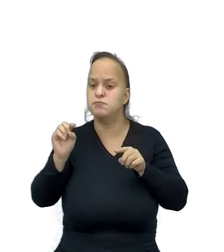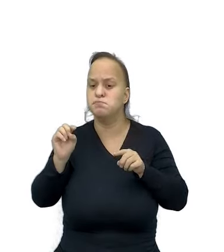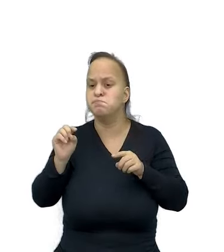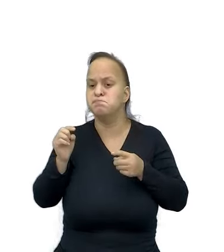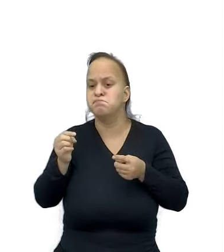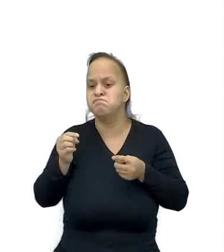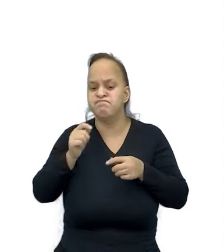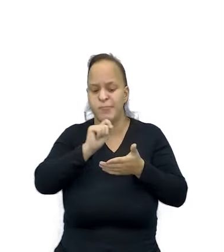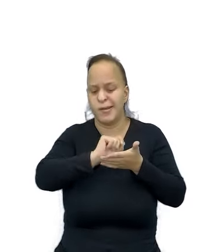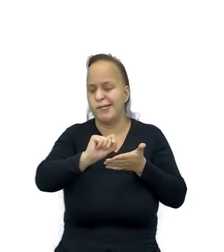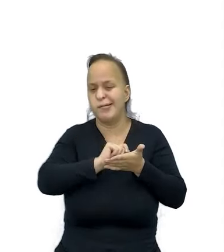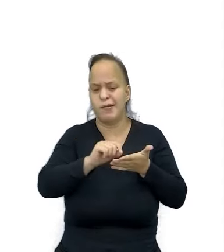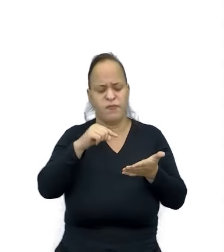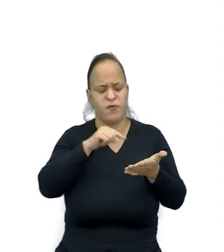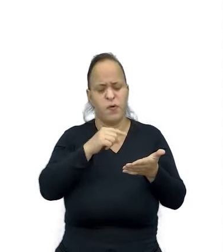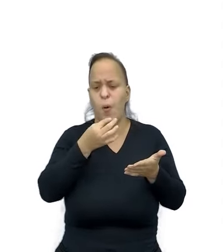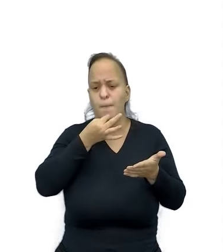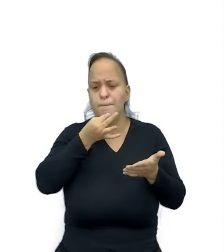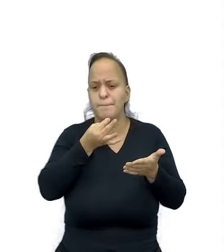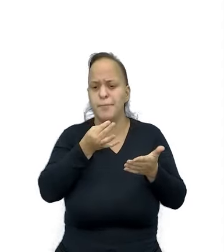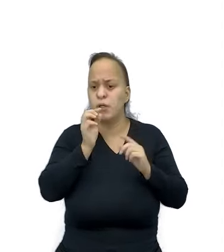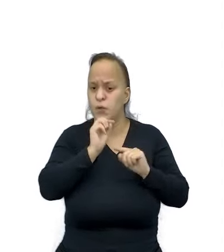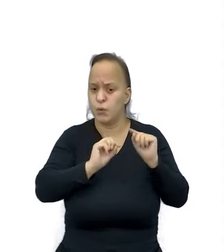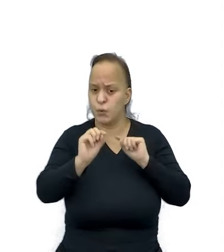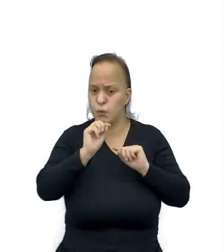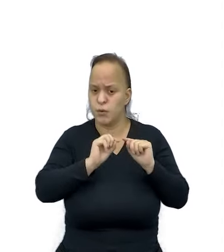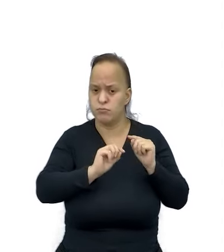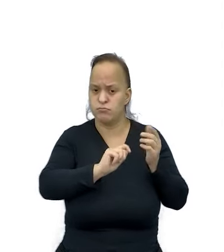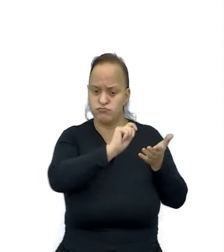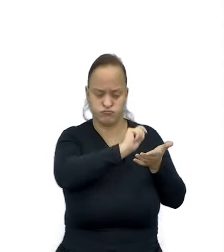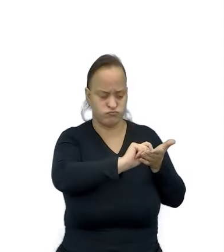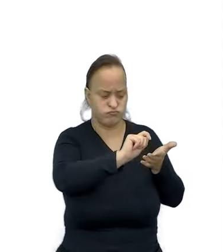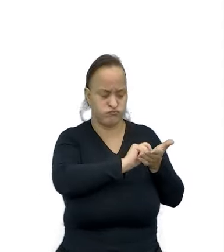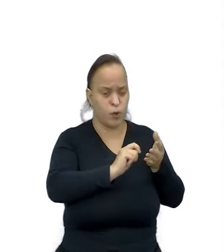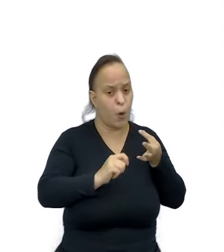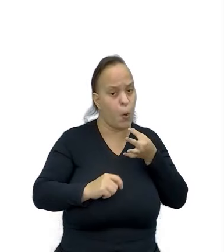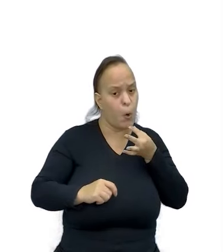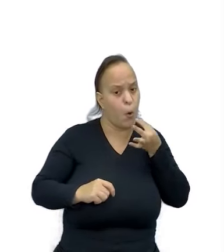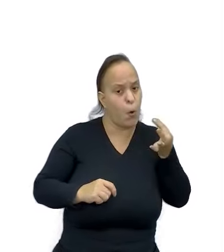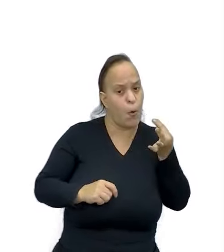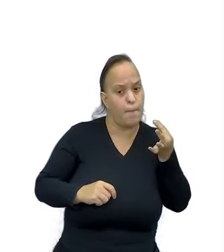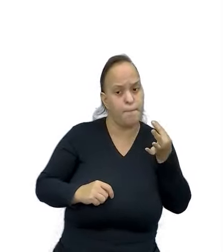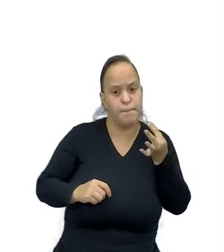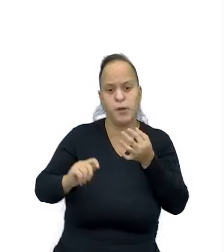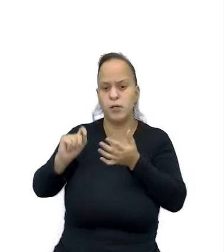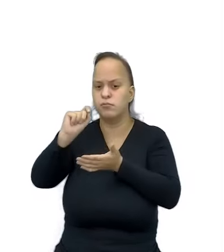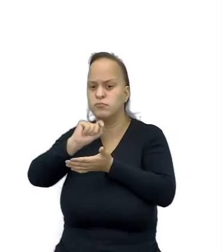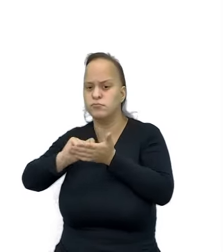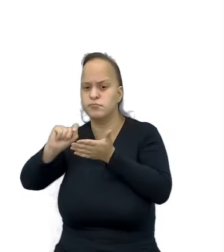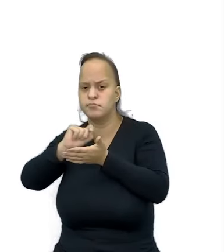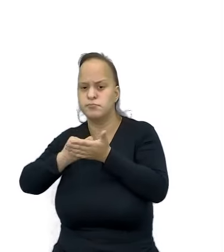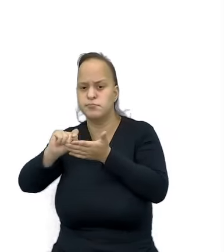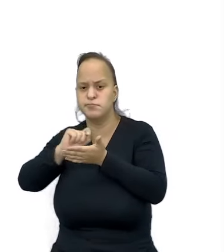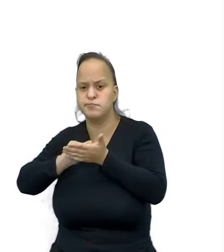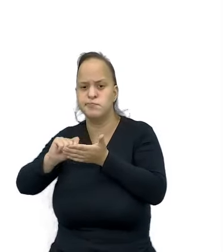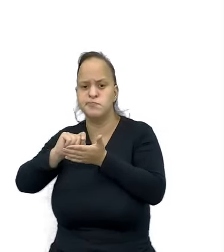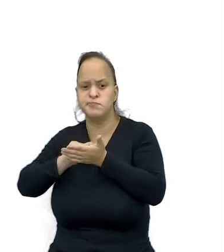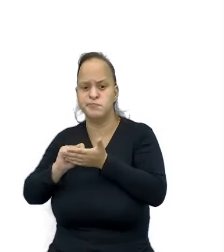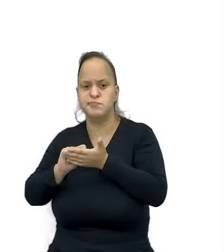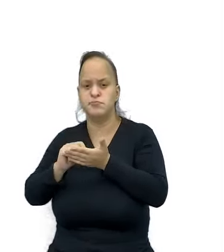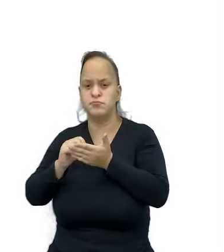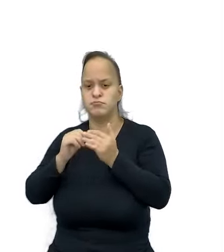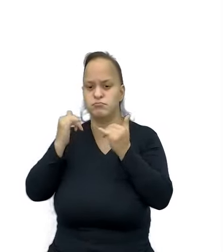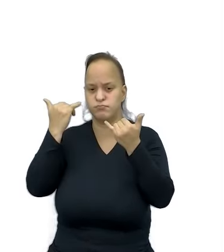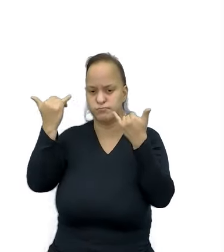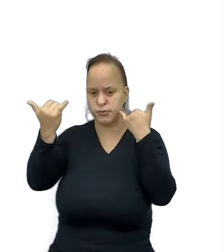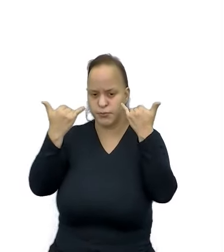aí. Transcreva um trecho informativo e outro opinativo, para ele poder fazer essa comparação, né? Quando